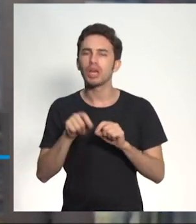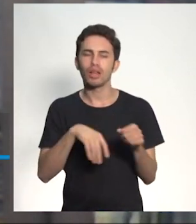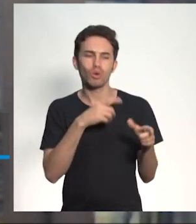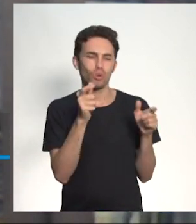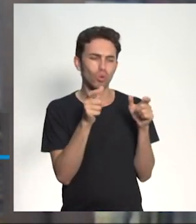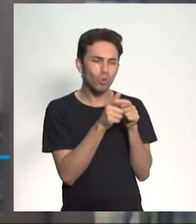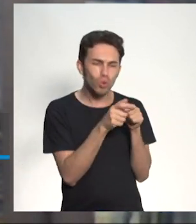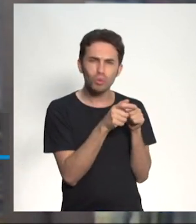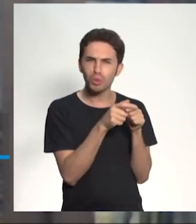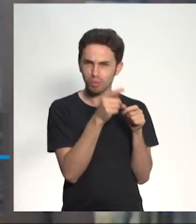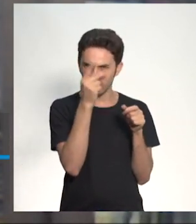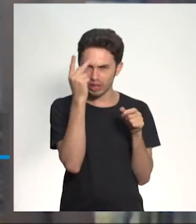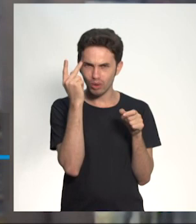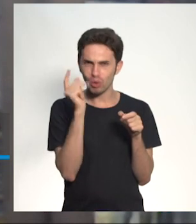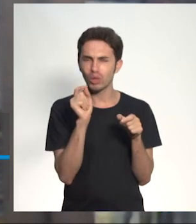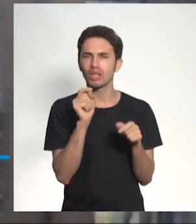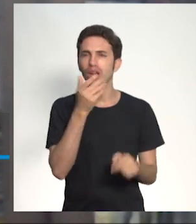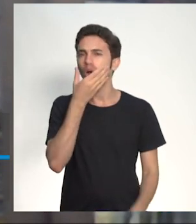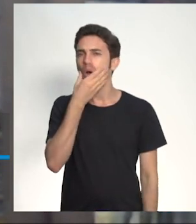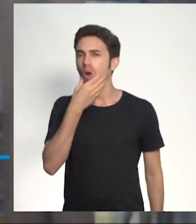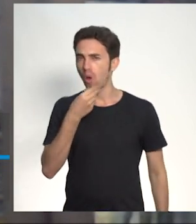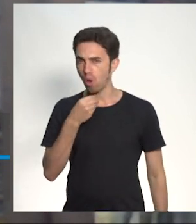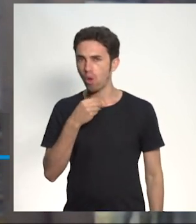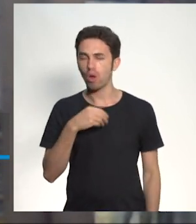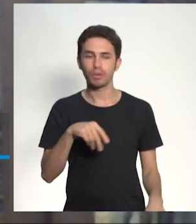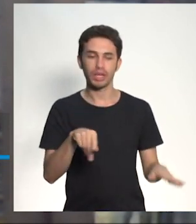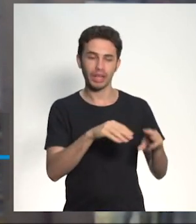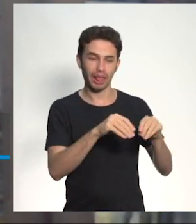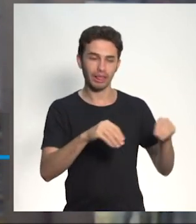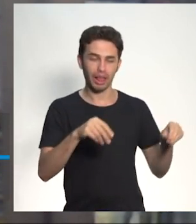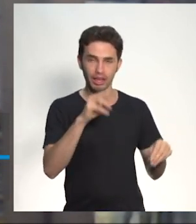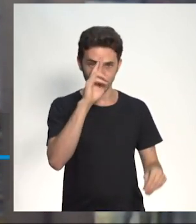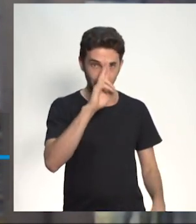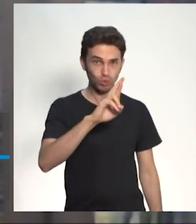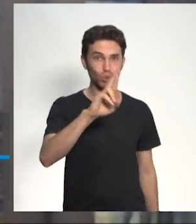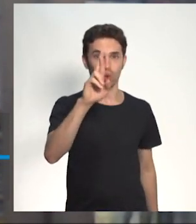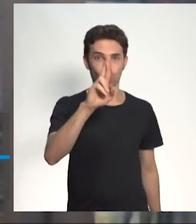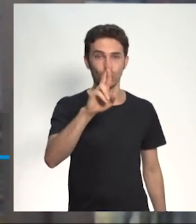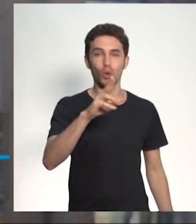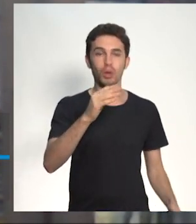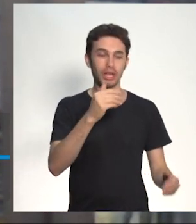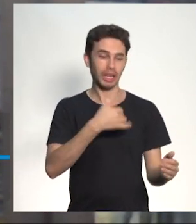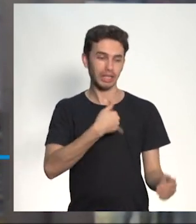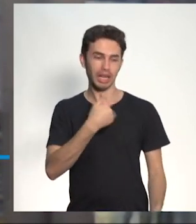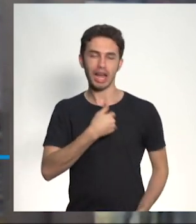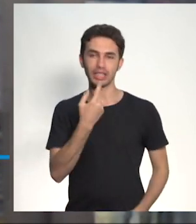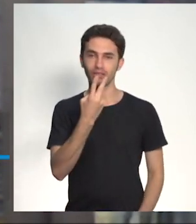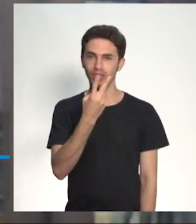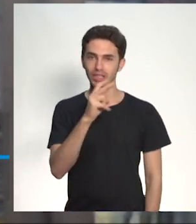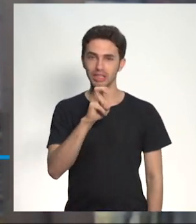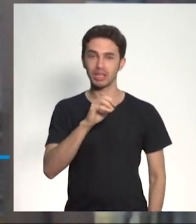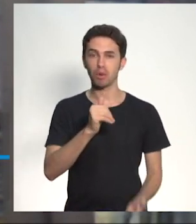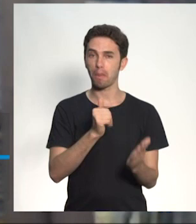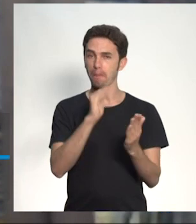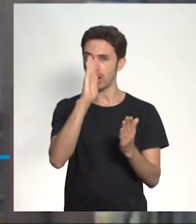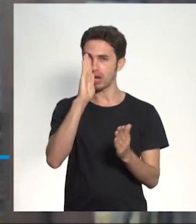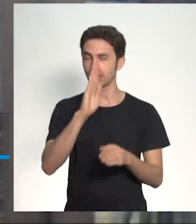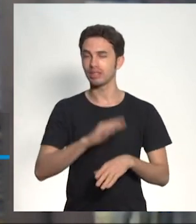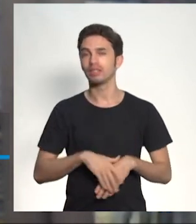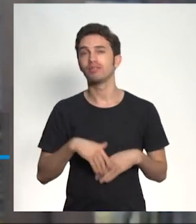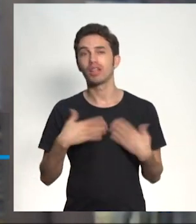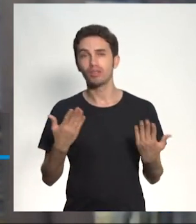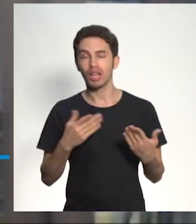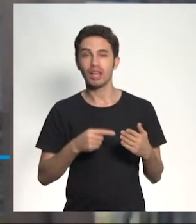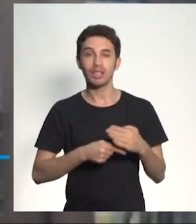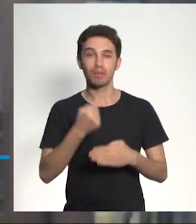né? Eram aqueles homens proprietários de terra maiores de 25 anos, né? Então, desde a